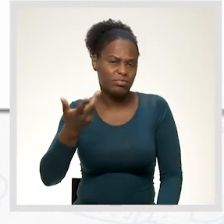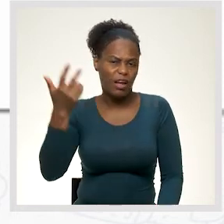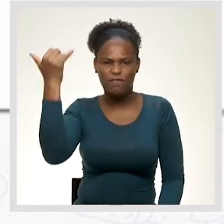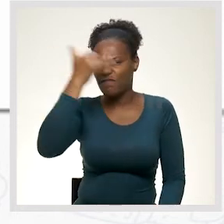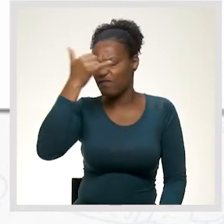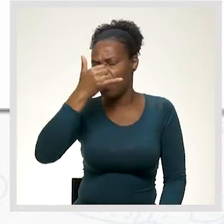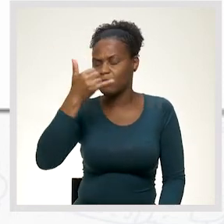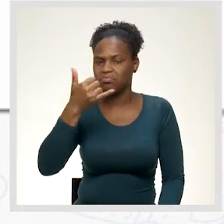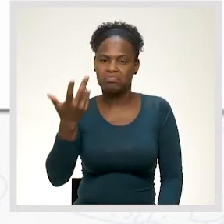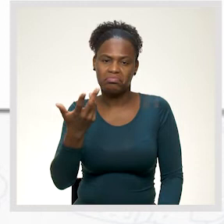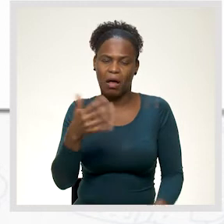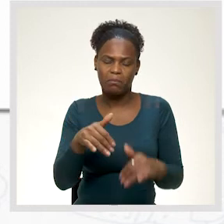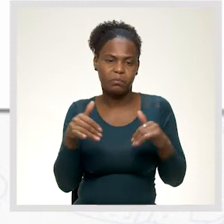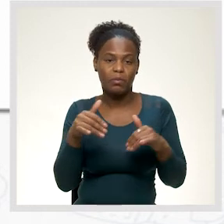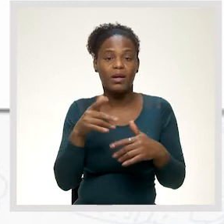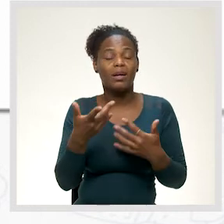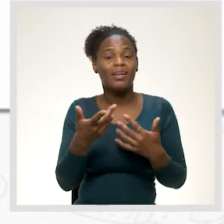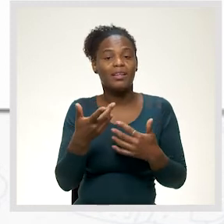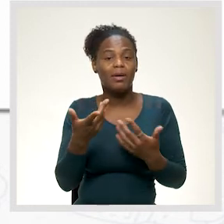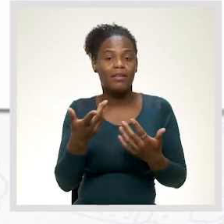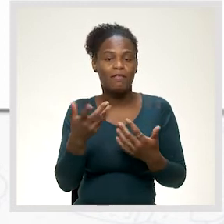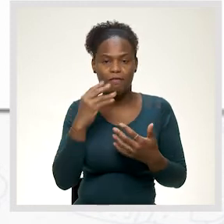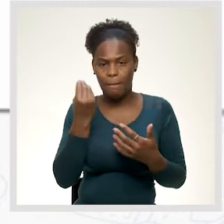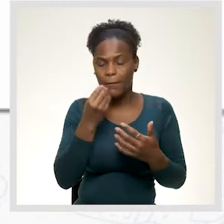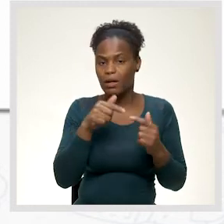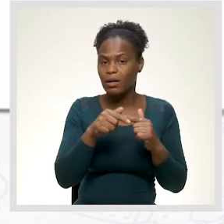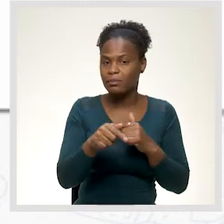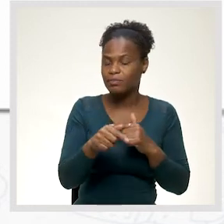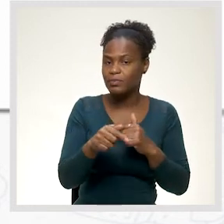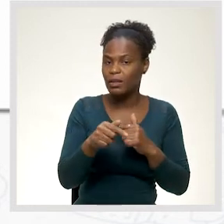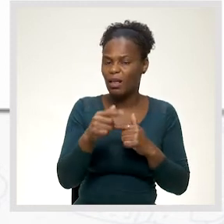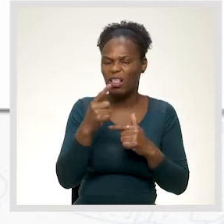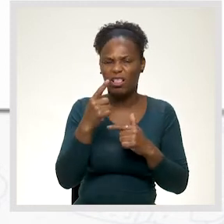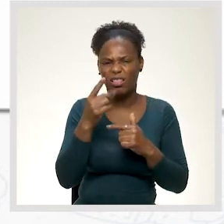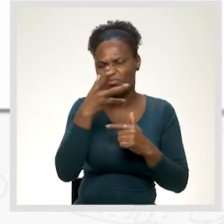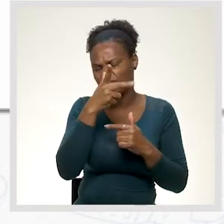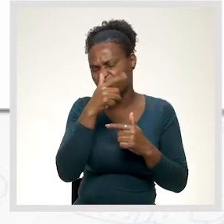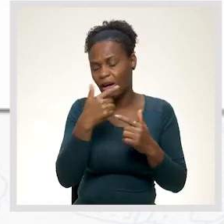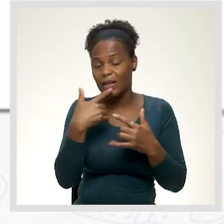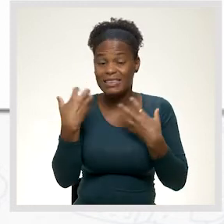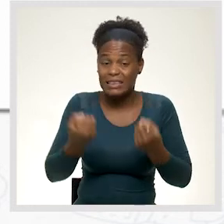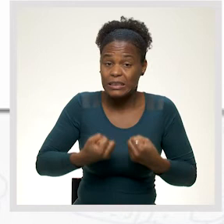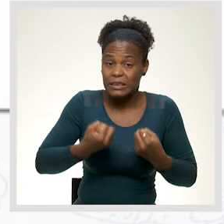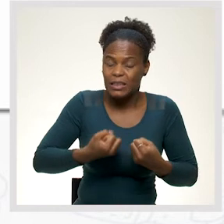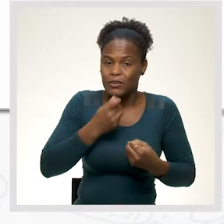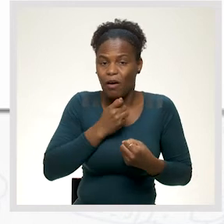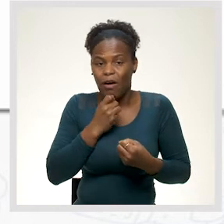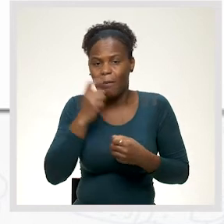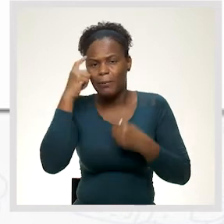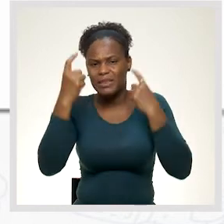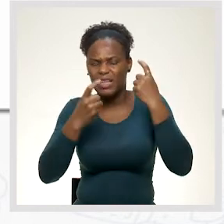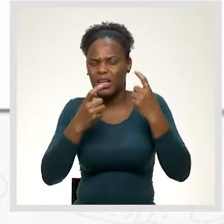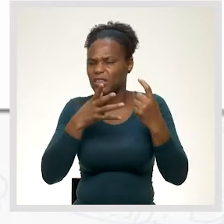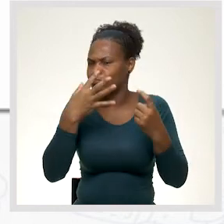e infâmia. É o perceber a custa de amarguras que o existir é padecer, o pensar descrer,